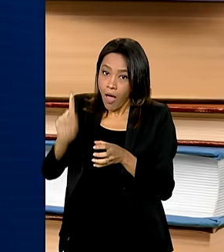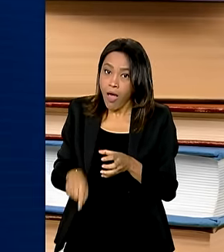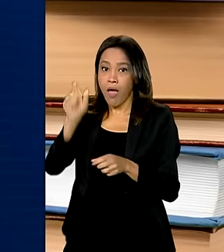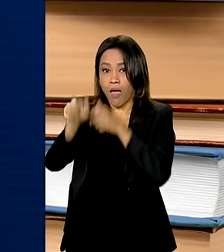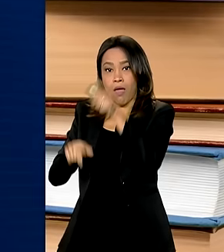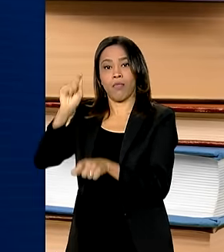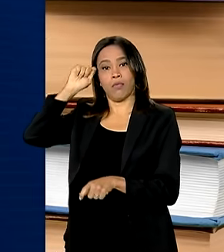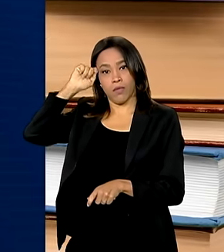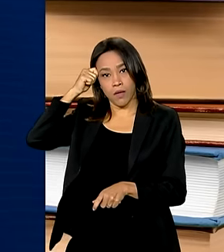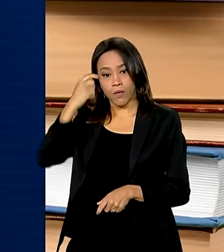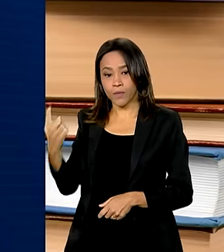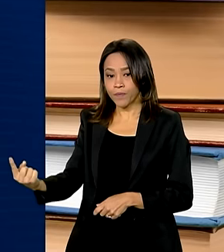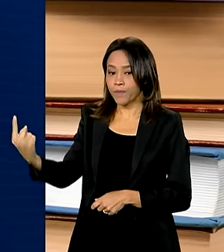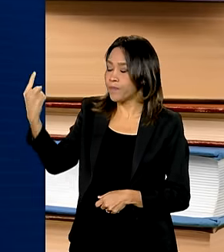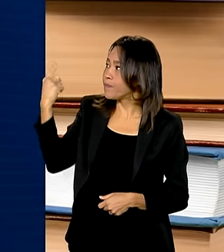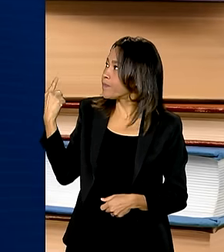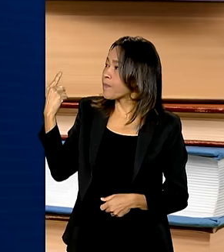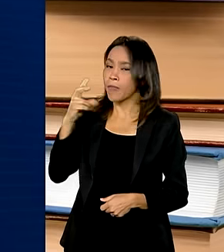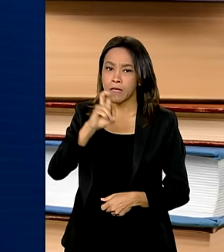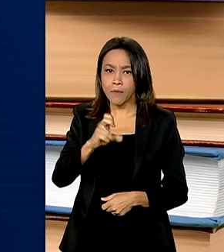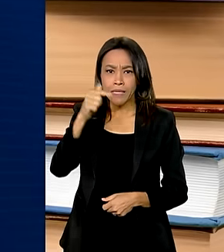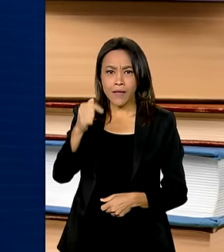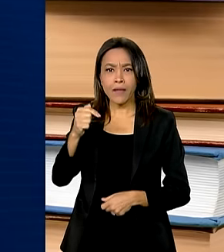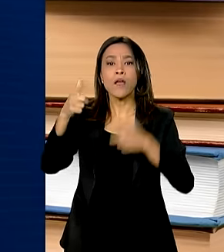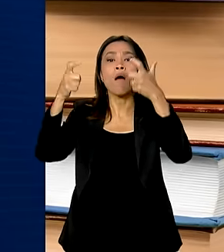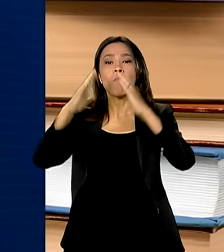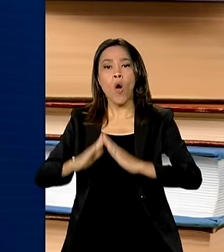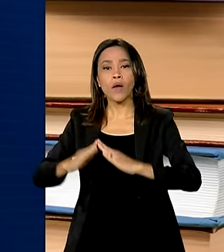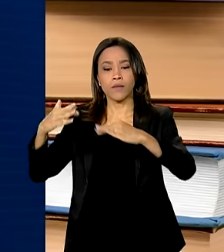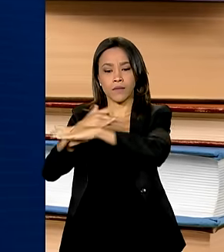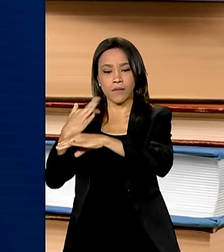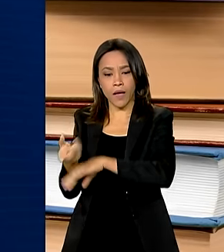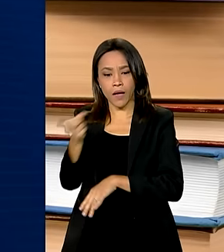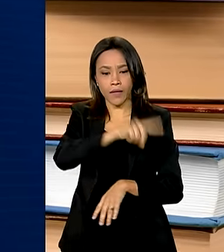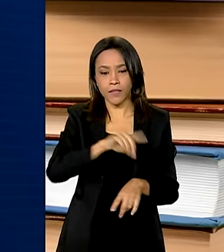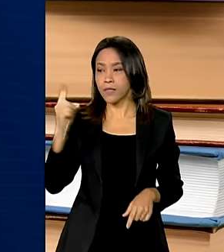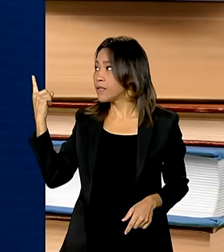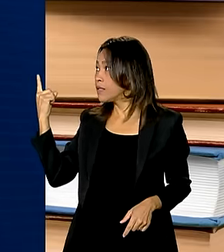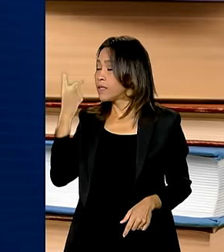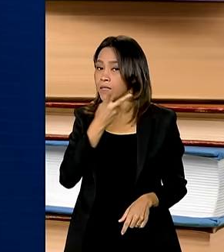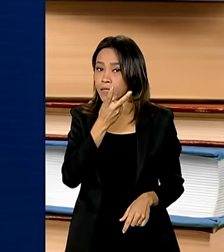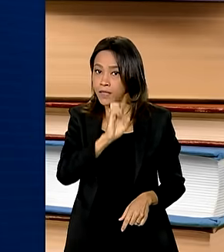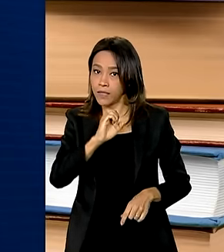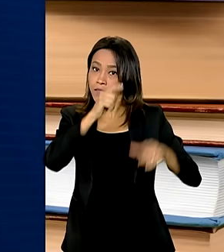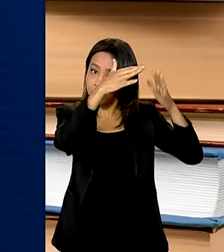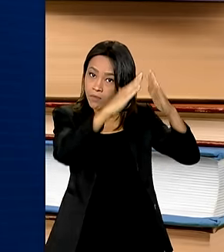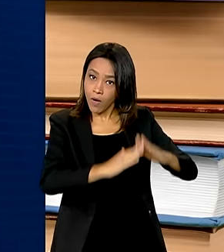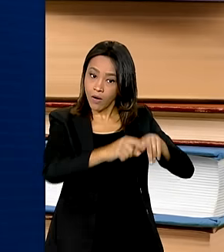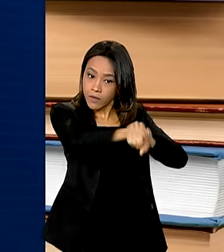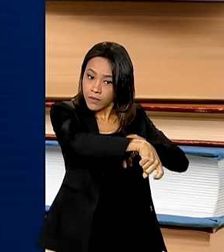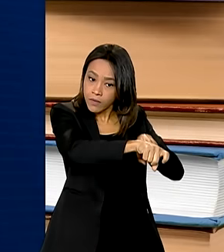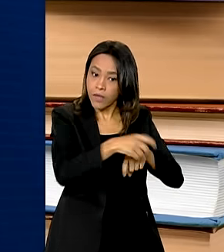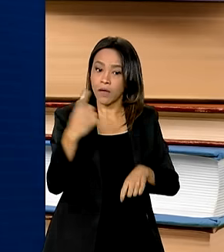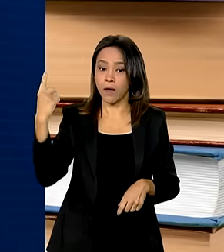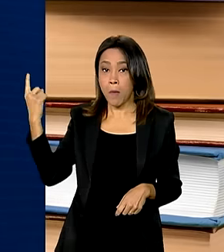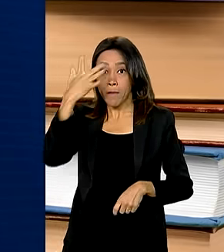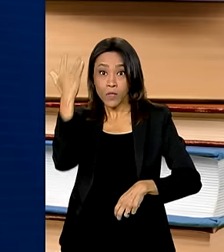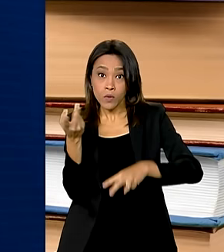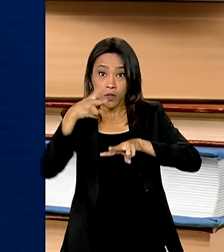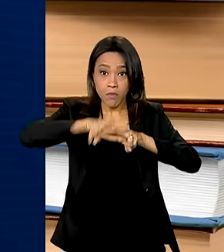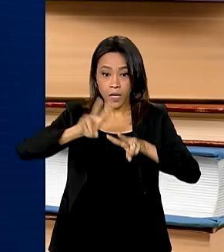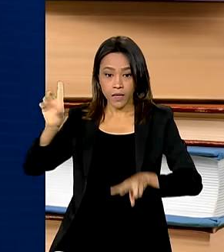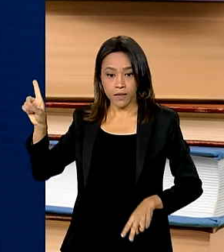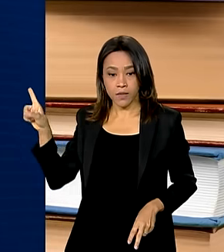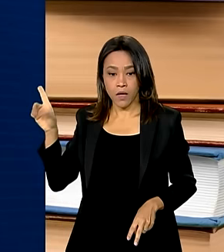57 milhões estão nas cidades, 15 milhões no campo. Entre as pessoas privadas de liberdade,